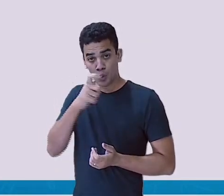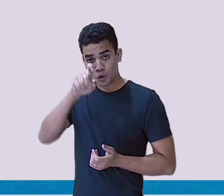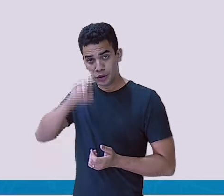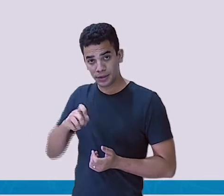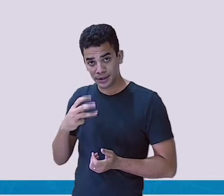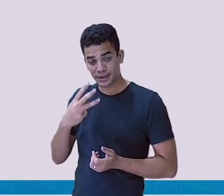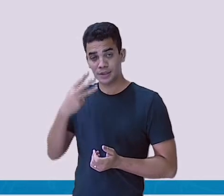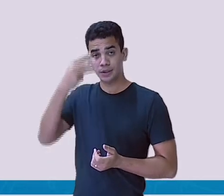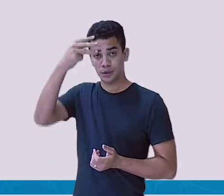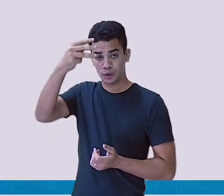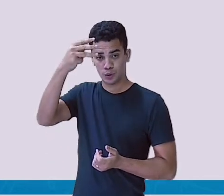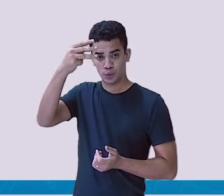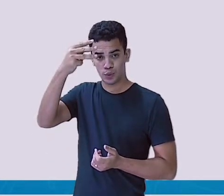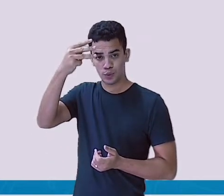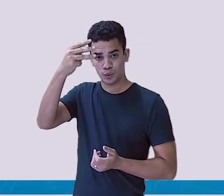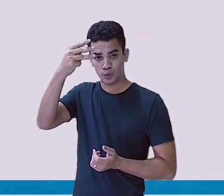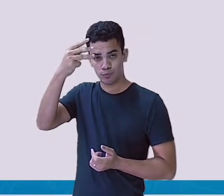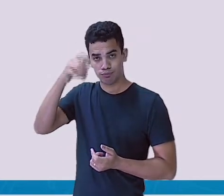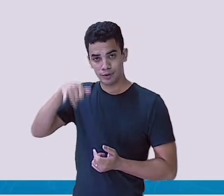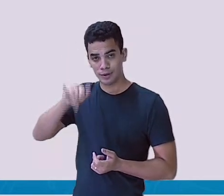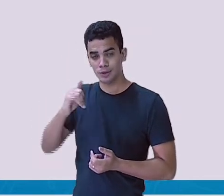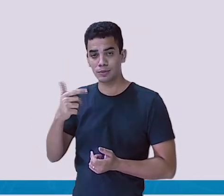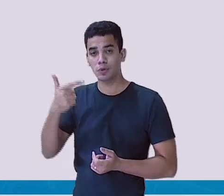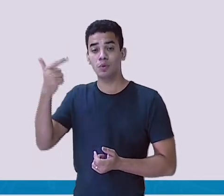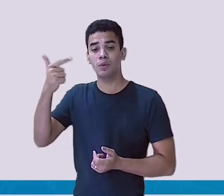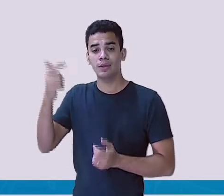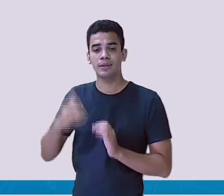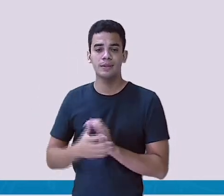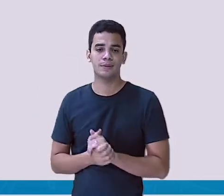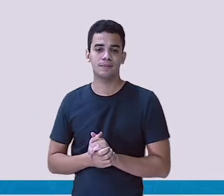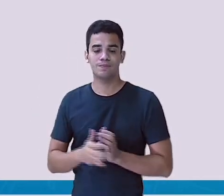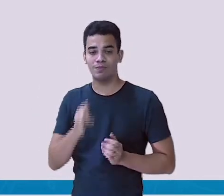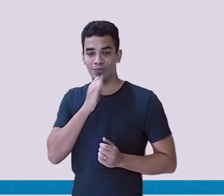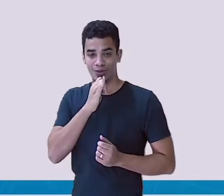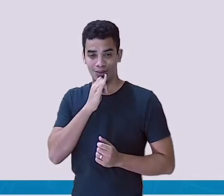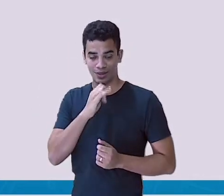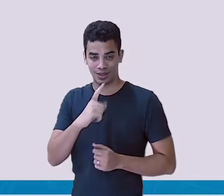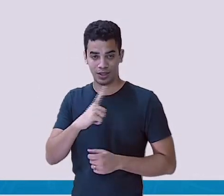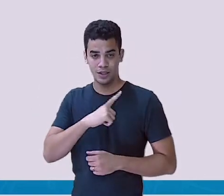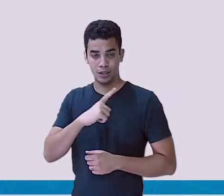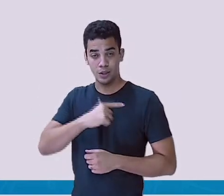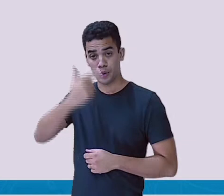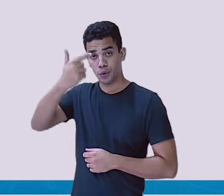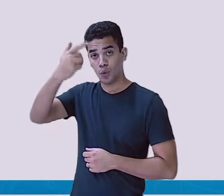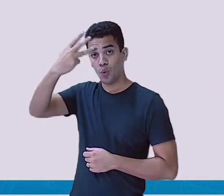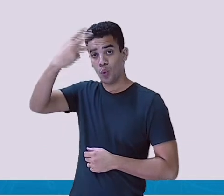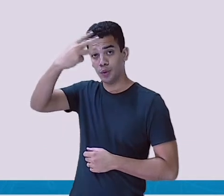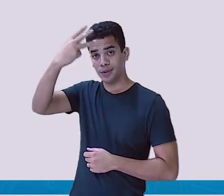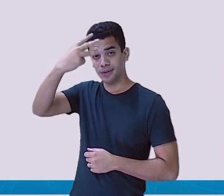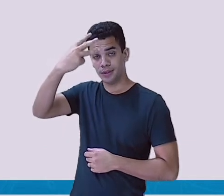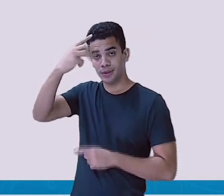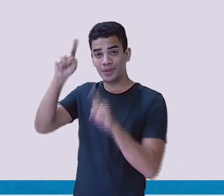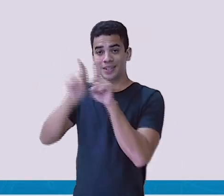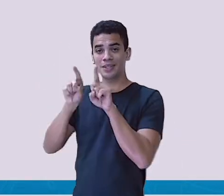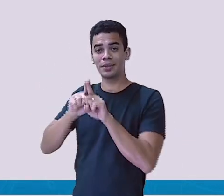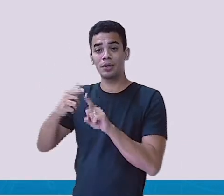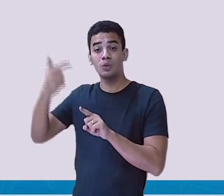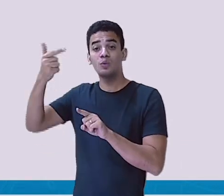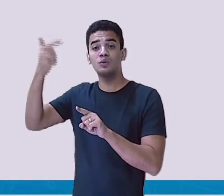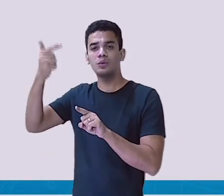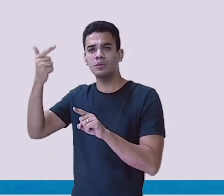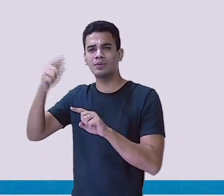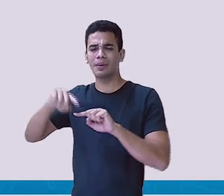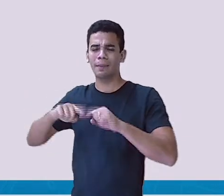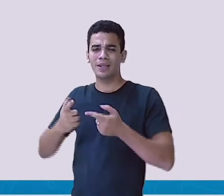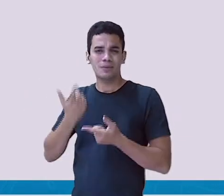quadrado. Eu tenho o expoente 3 e eu tenho o expoente 2. Para encontrar o grau, eu tenho que somar